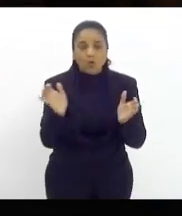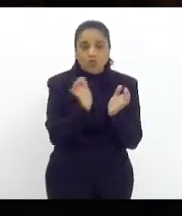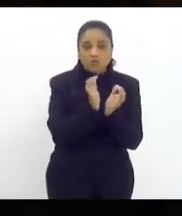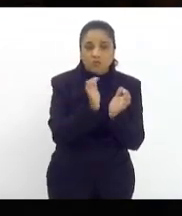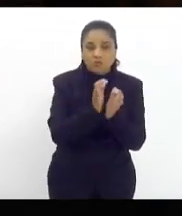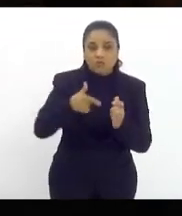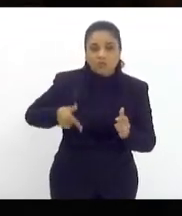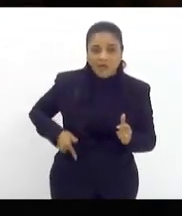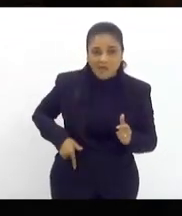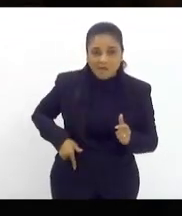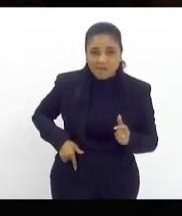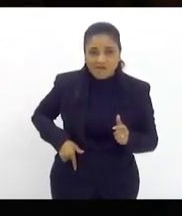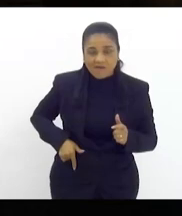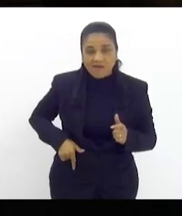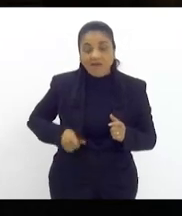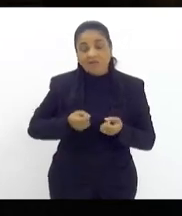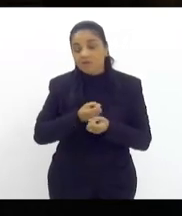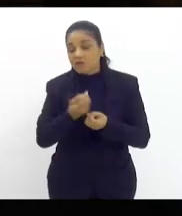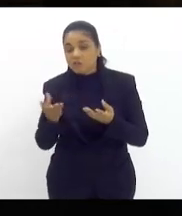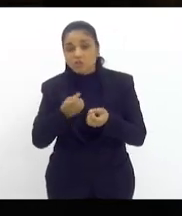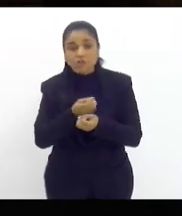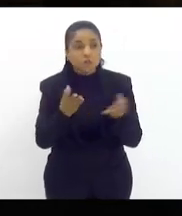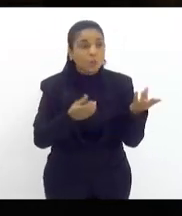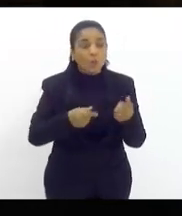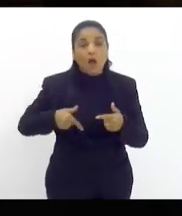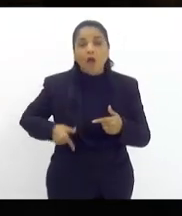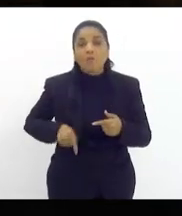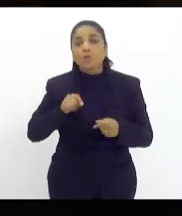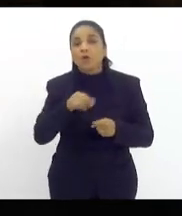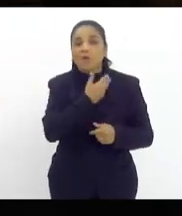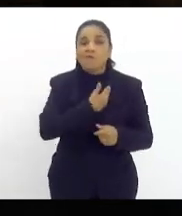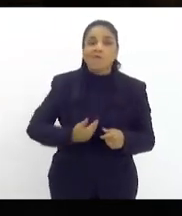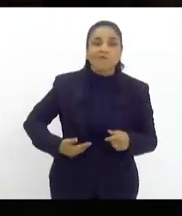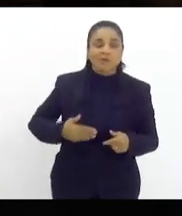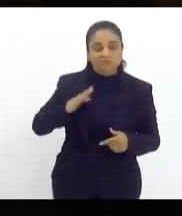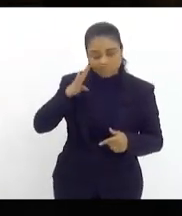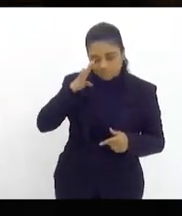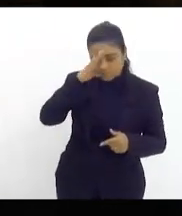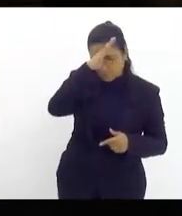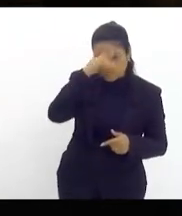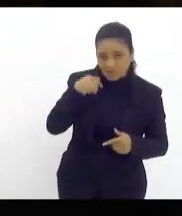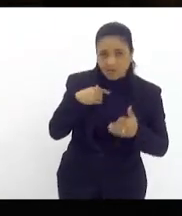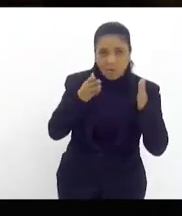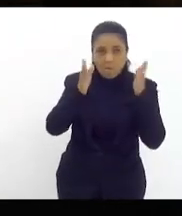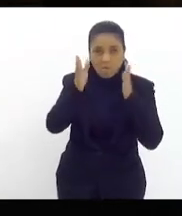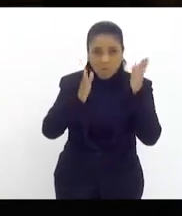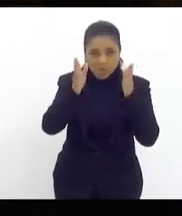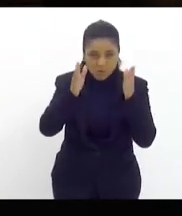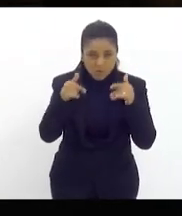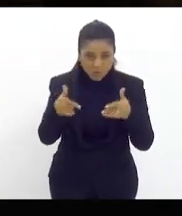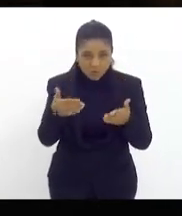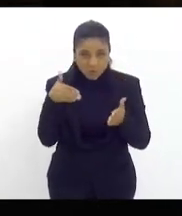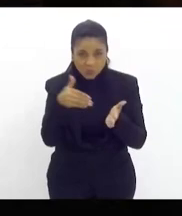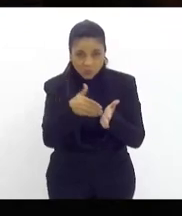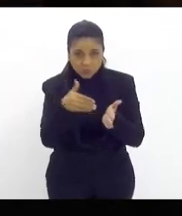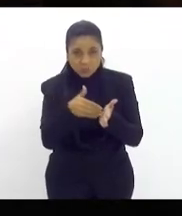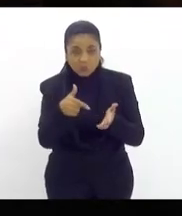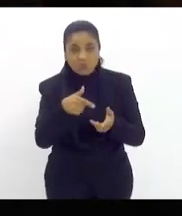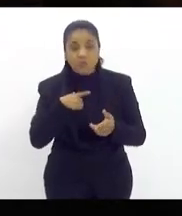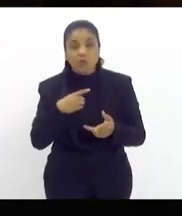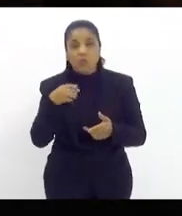e quem distribuiu essas armas o governo Bolsonaro no último período a gente teve novos